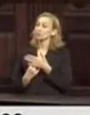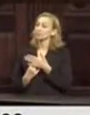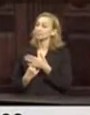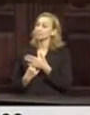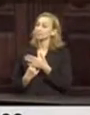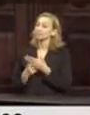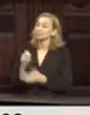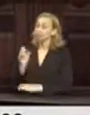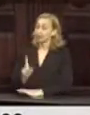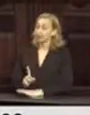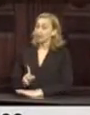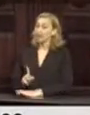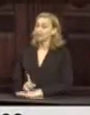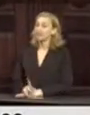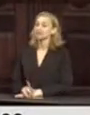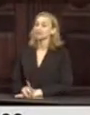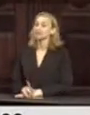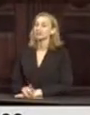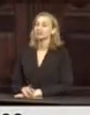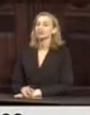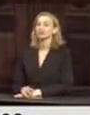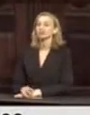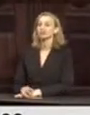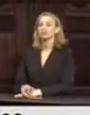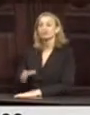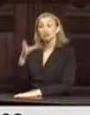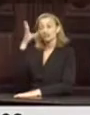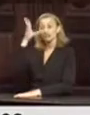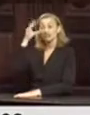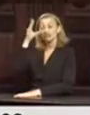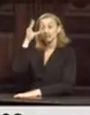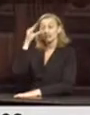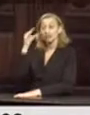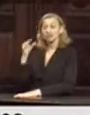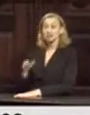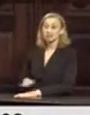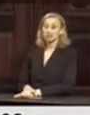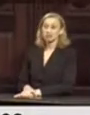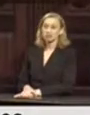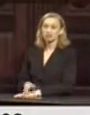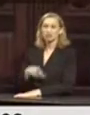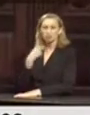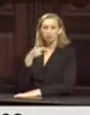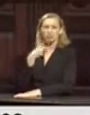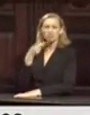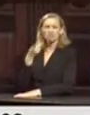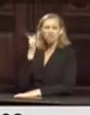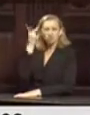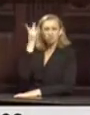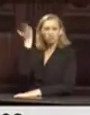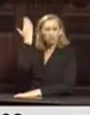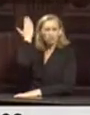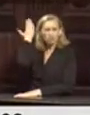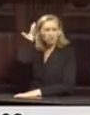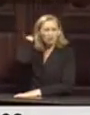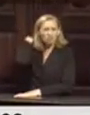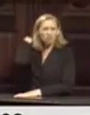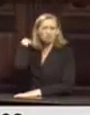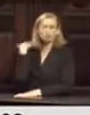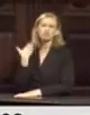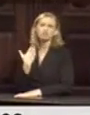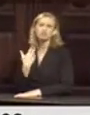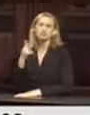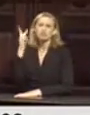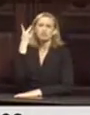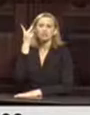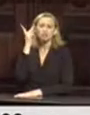é para manter os interesses, eu estou falando isso lá na história, no passado, para manter os